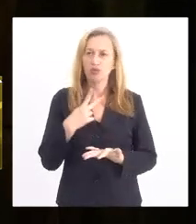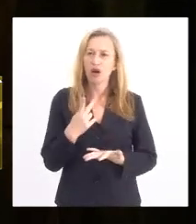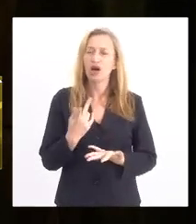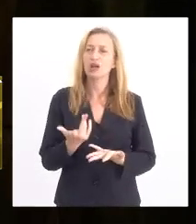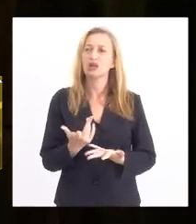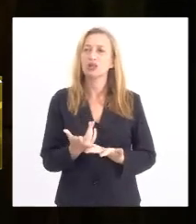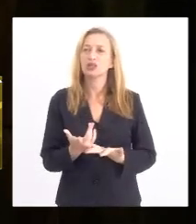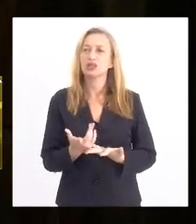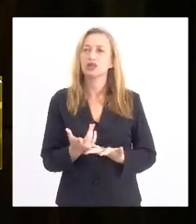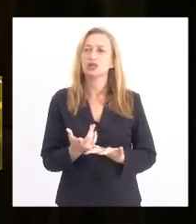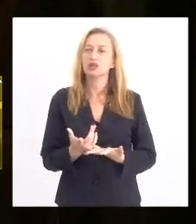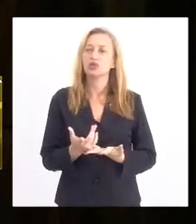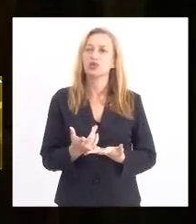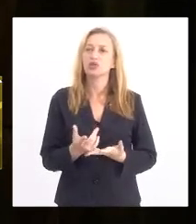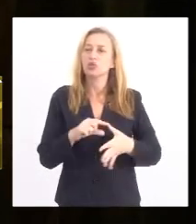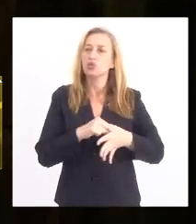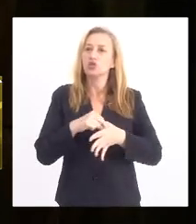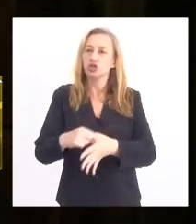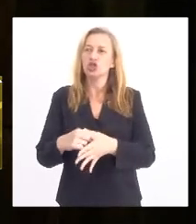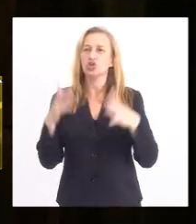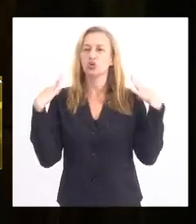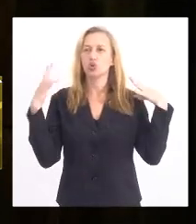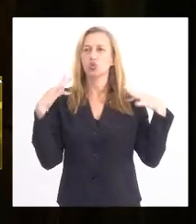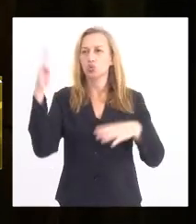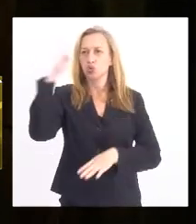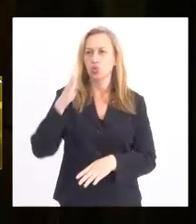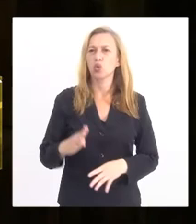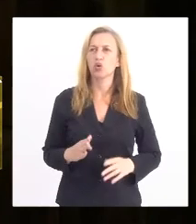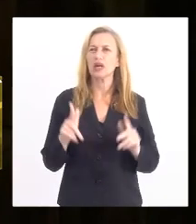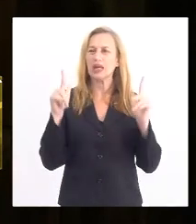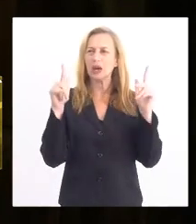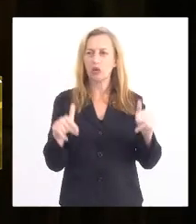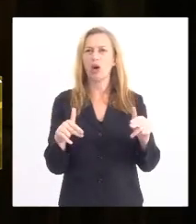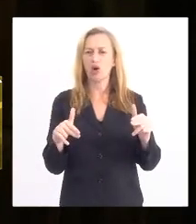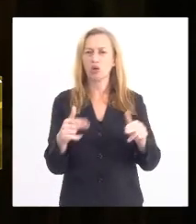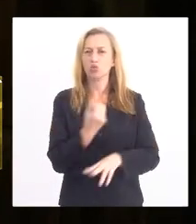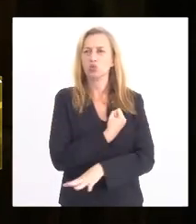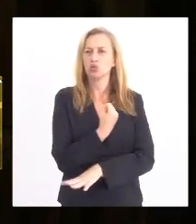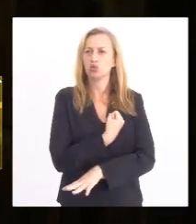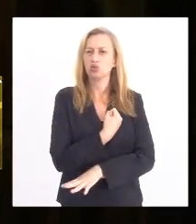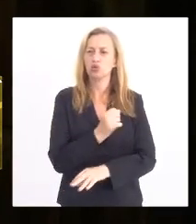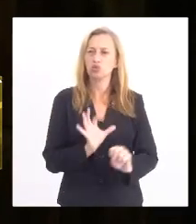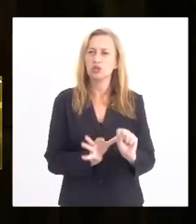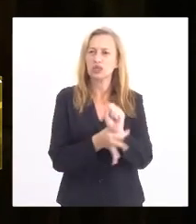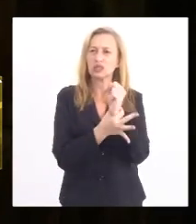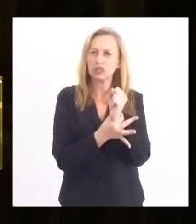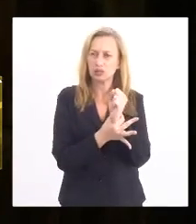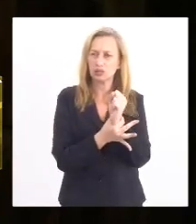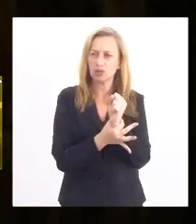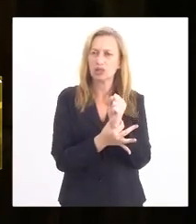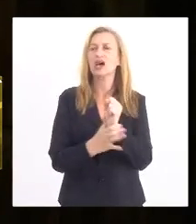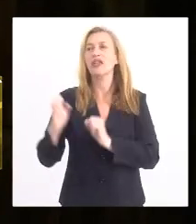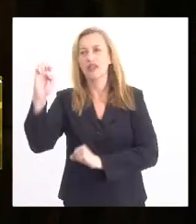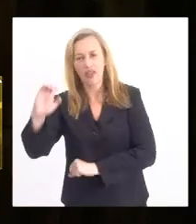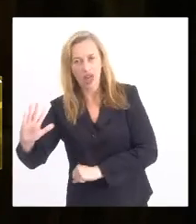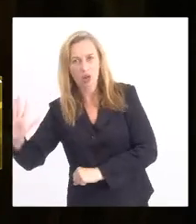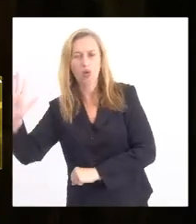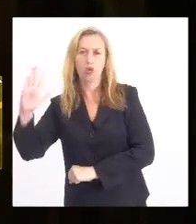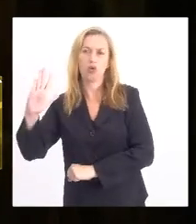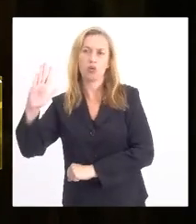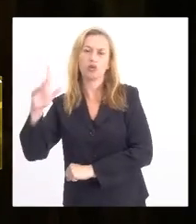passagem Não esquece turísticos do Brasil nós temos a mesmos índices de segurança da Europa